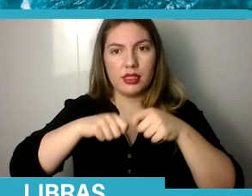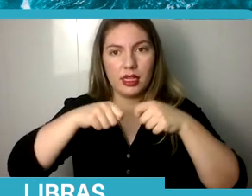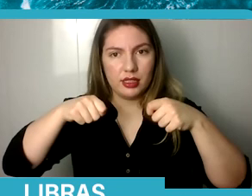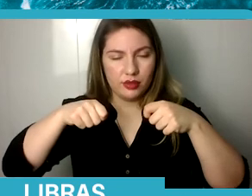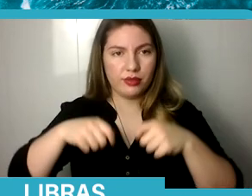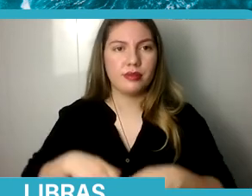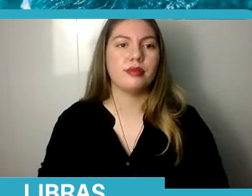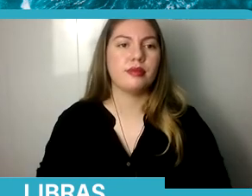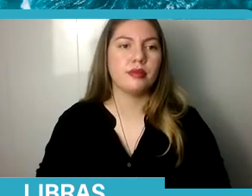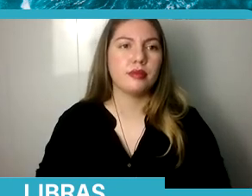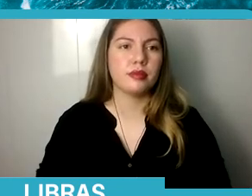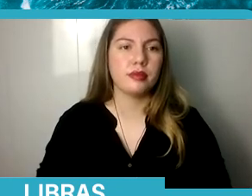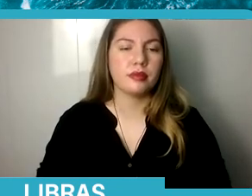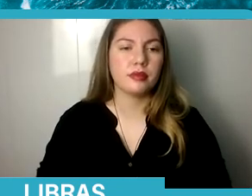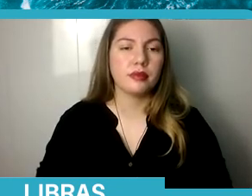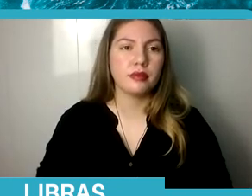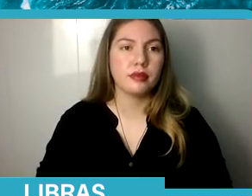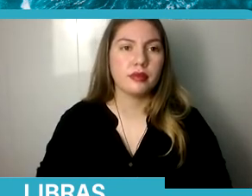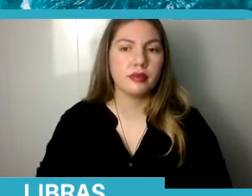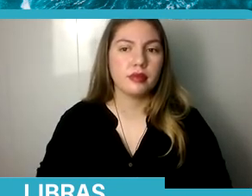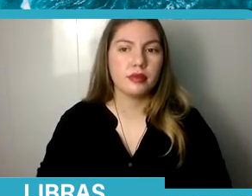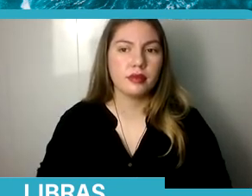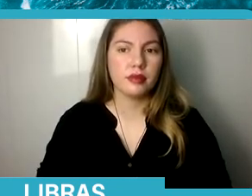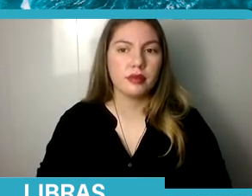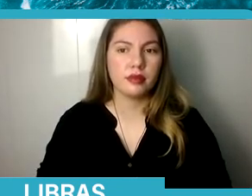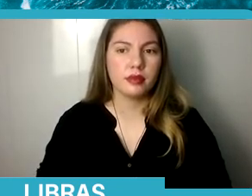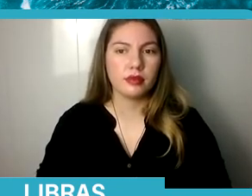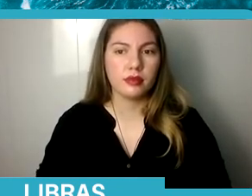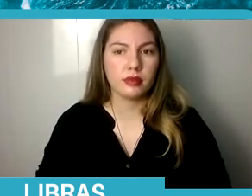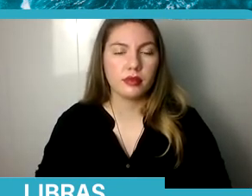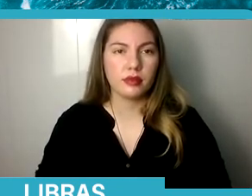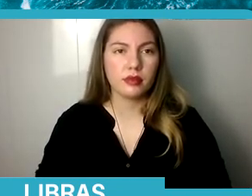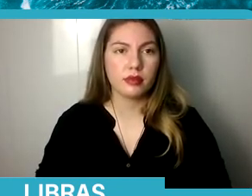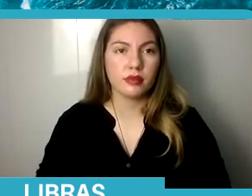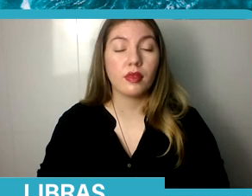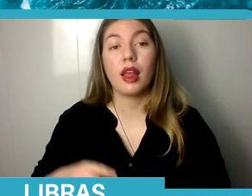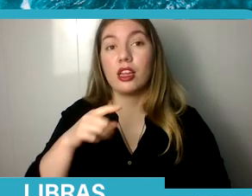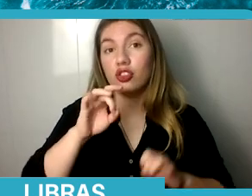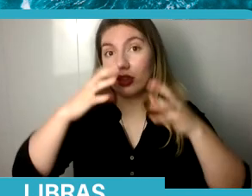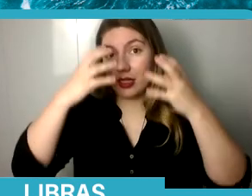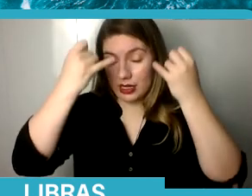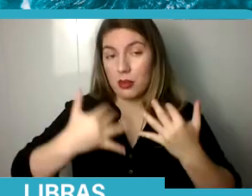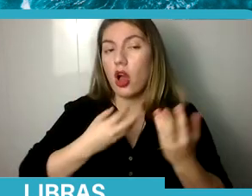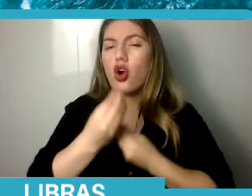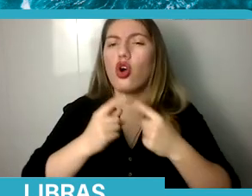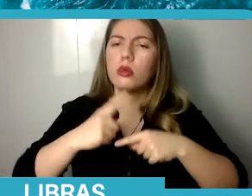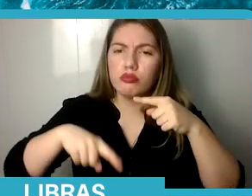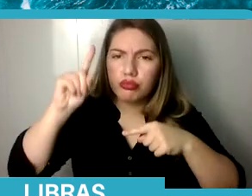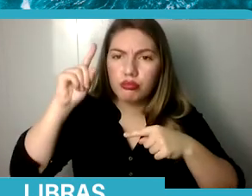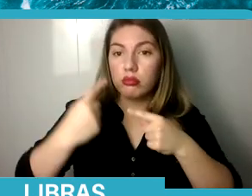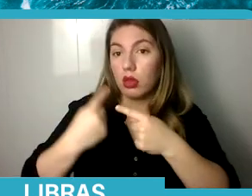pouquinho Pode passar e aqui é para a gente fechar um pouco no nosso crescimento desde